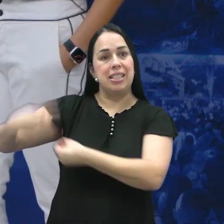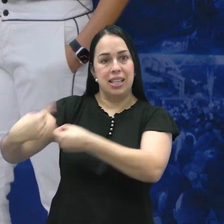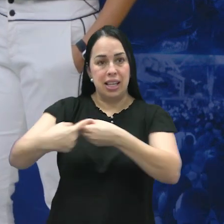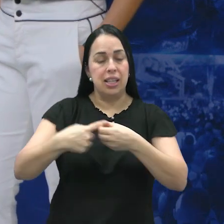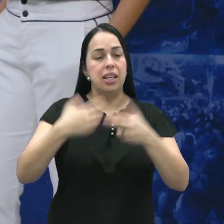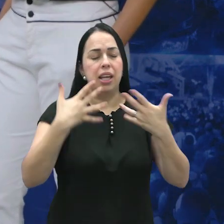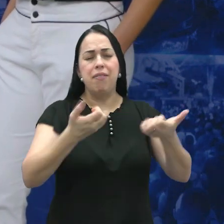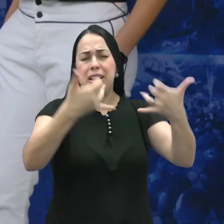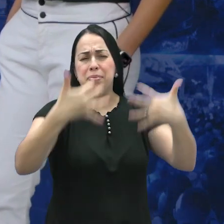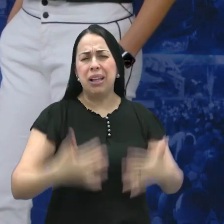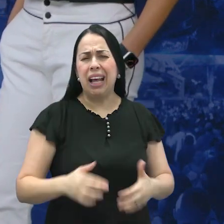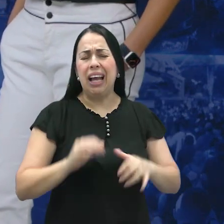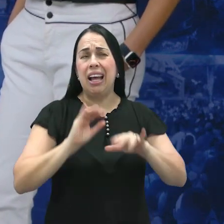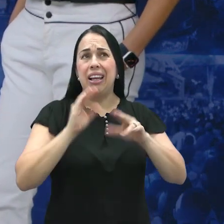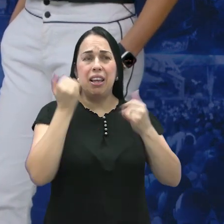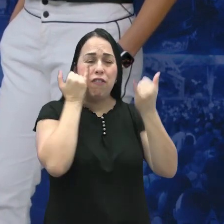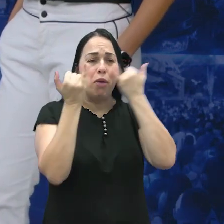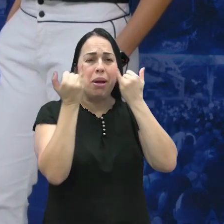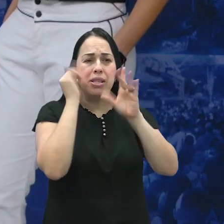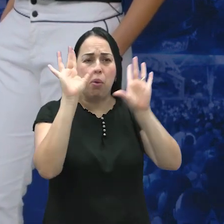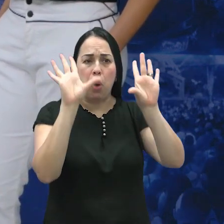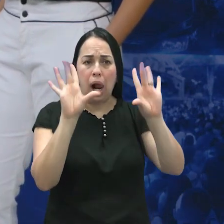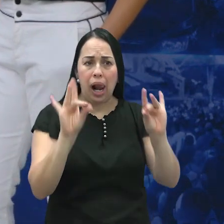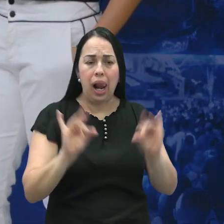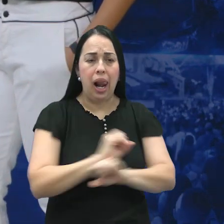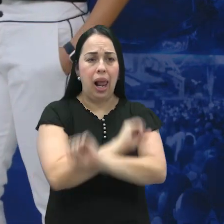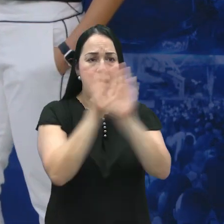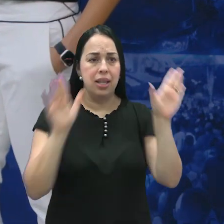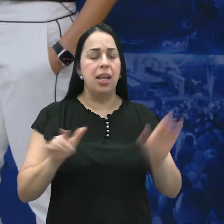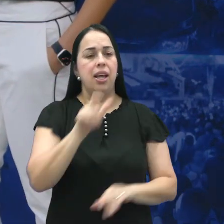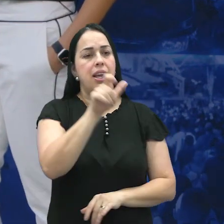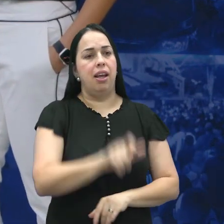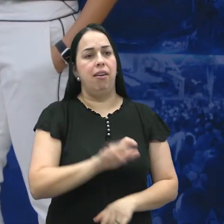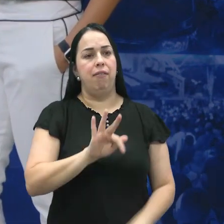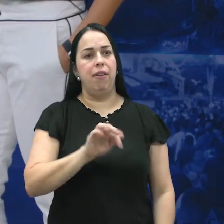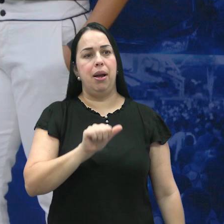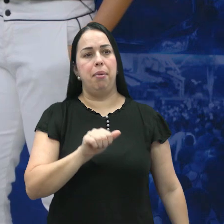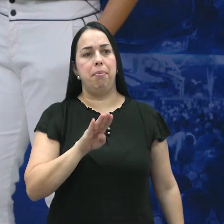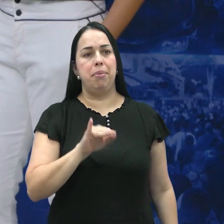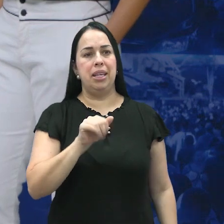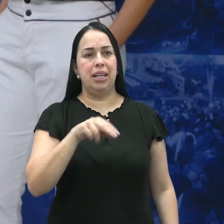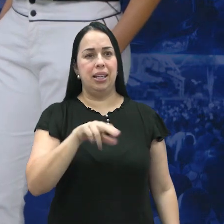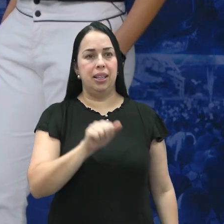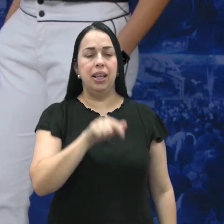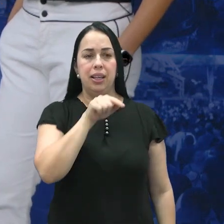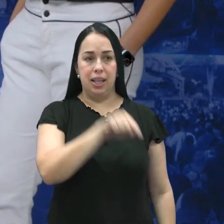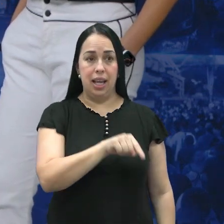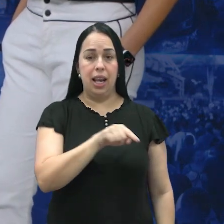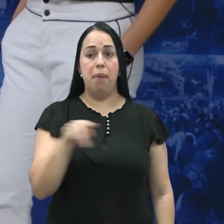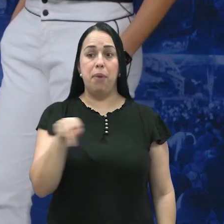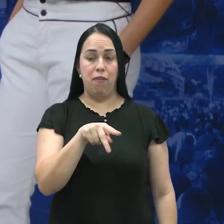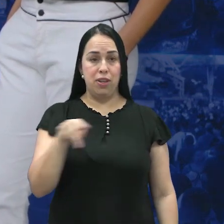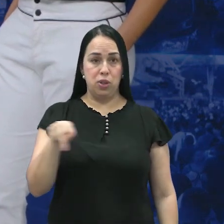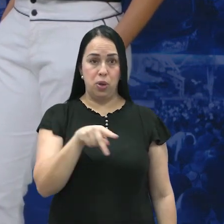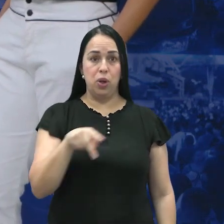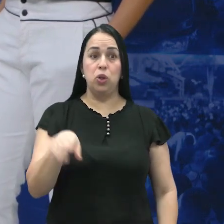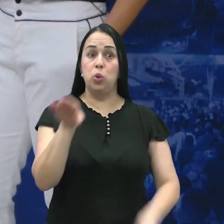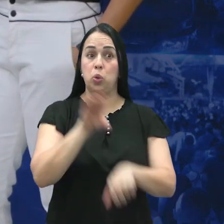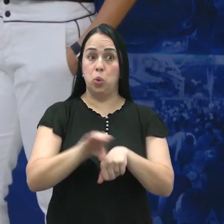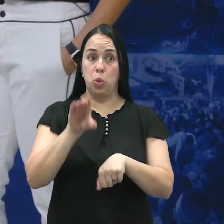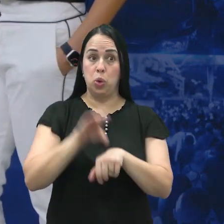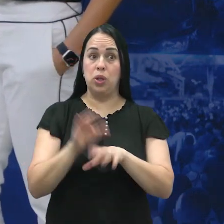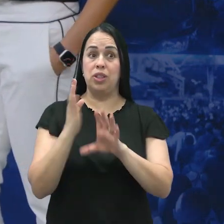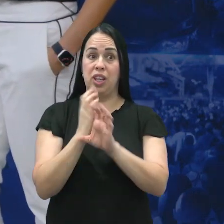quem vai trazer mais informações para a gente sobre este assunto é a Fabiana Fiore, ela que é professora do curso de